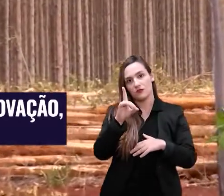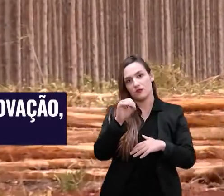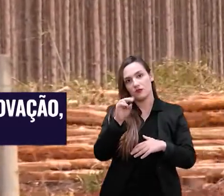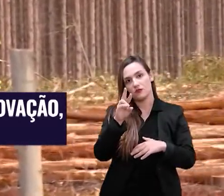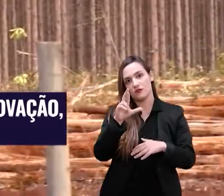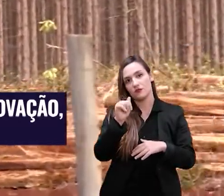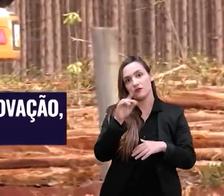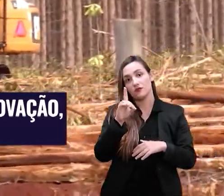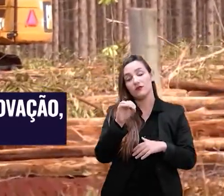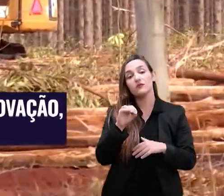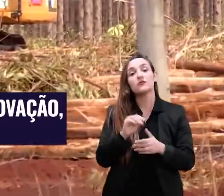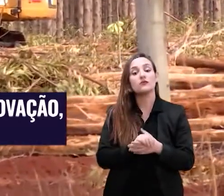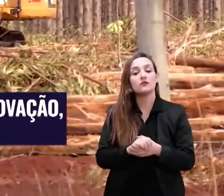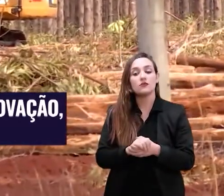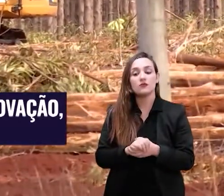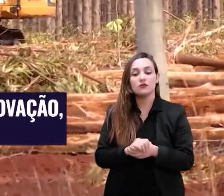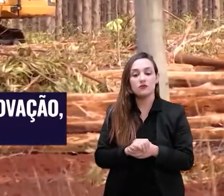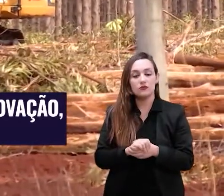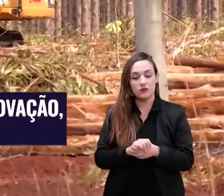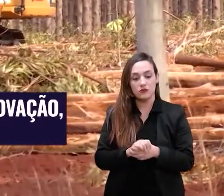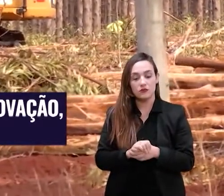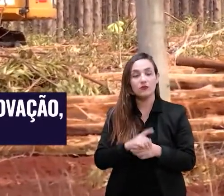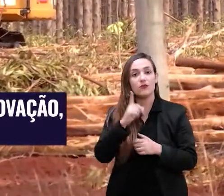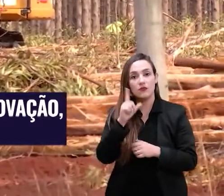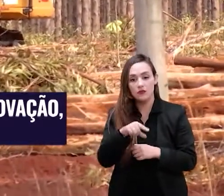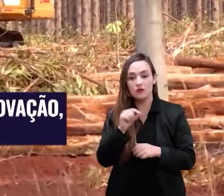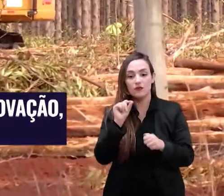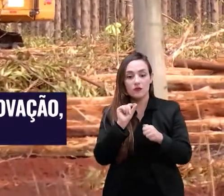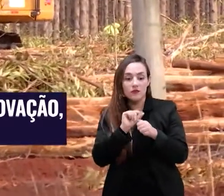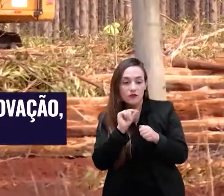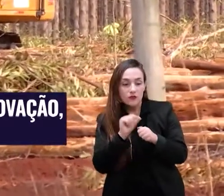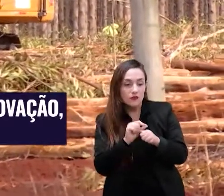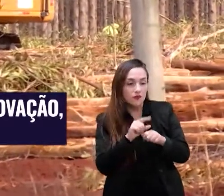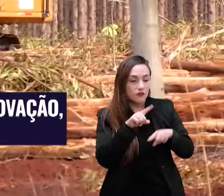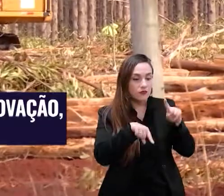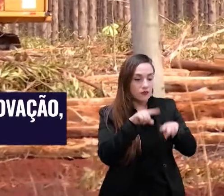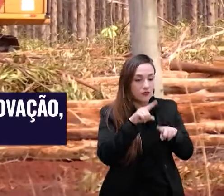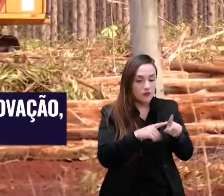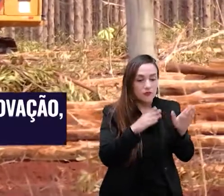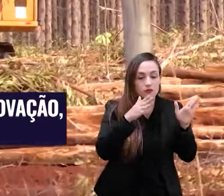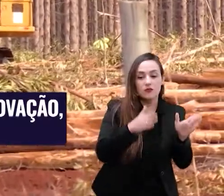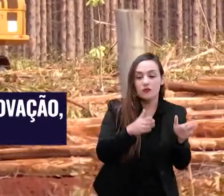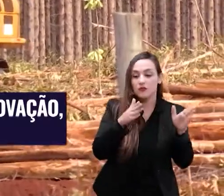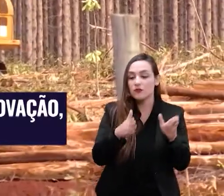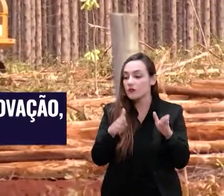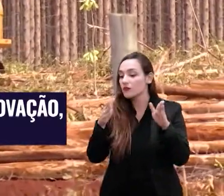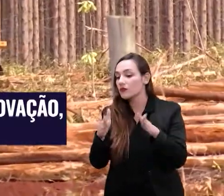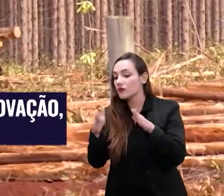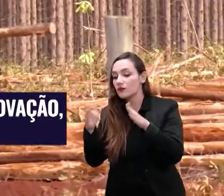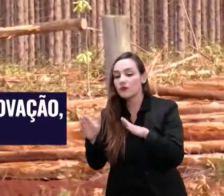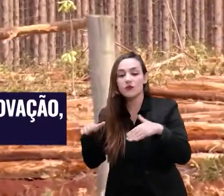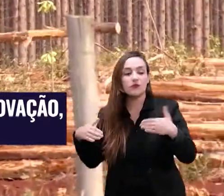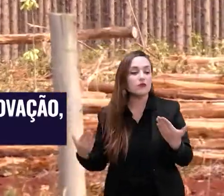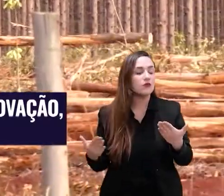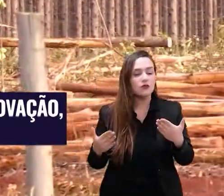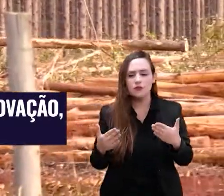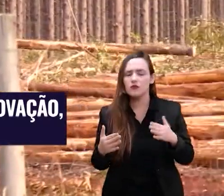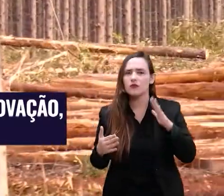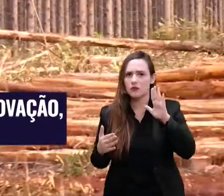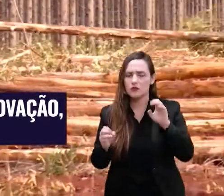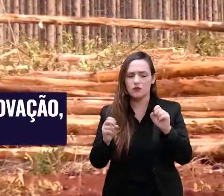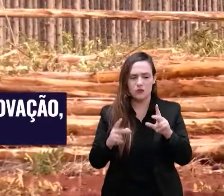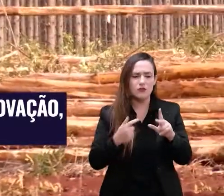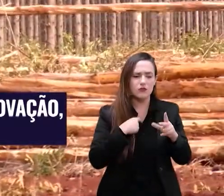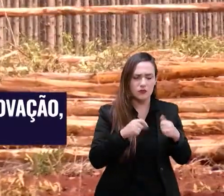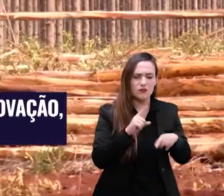Eldorado, uhum, para ver a montante e a jusante da cadeia produtiva, quais os negócios